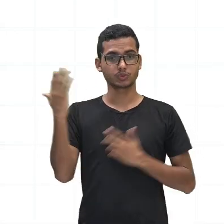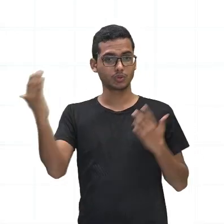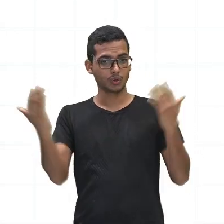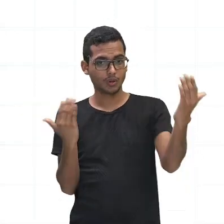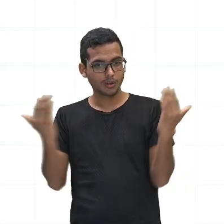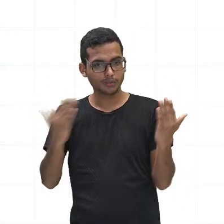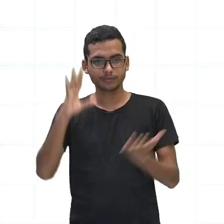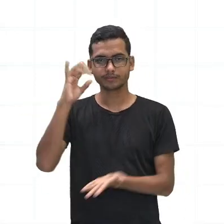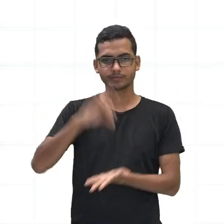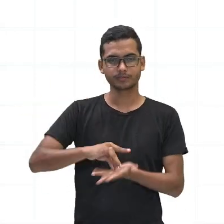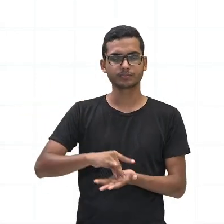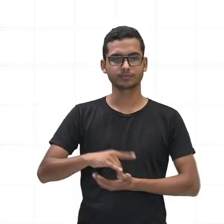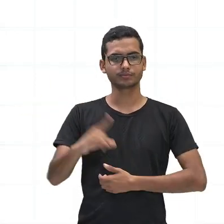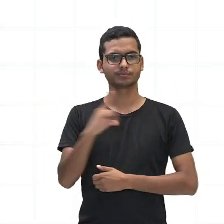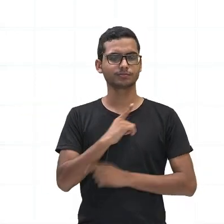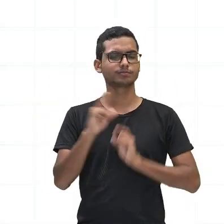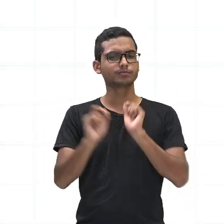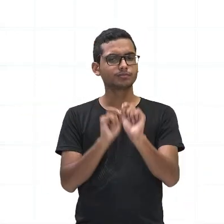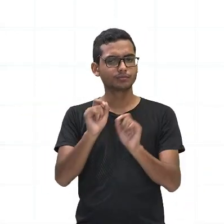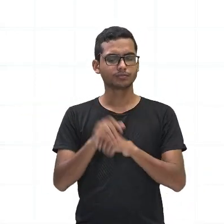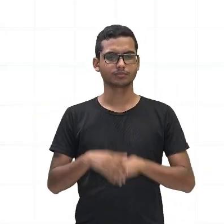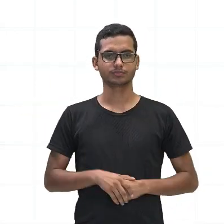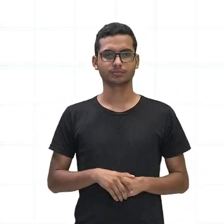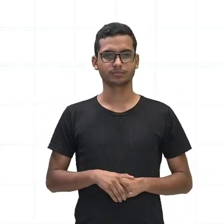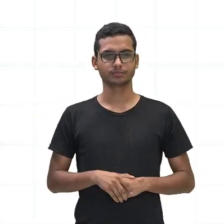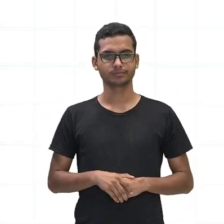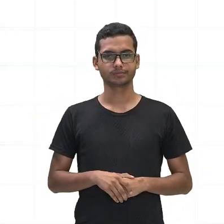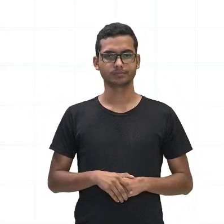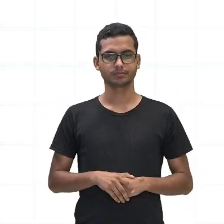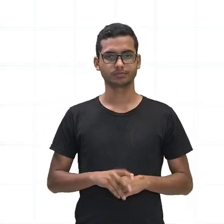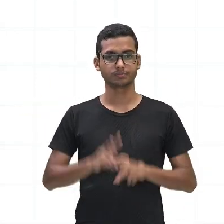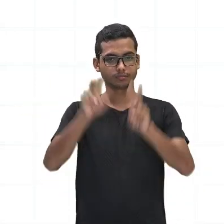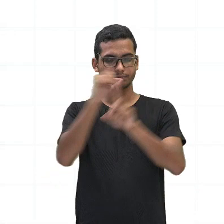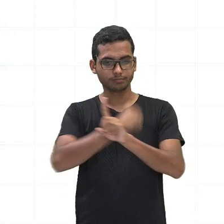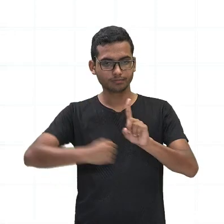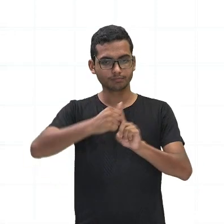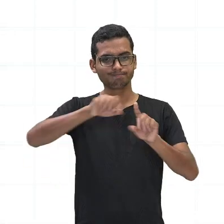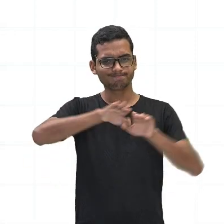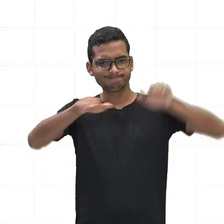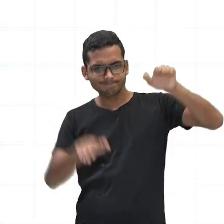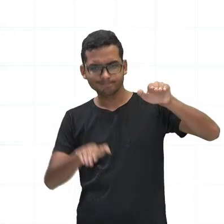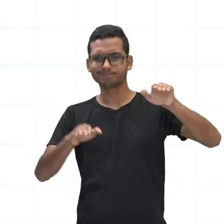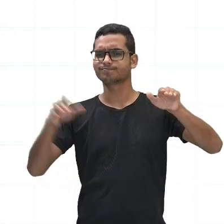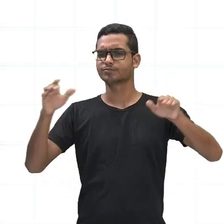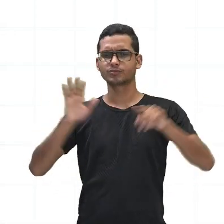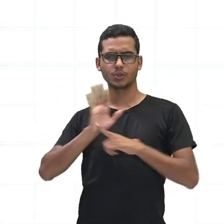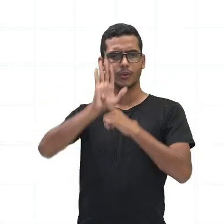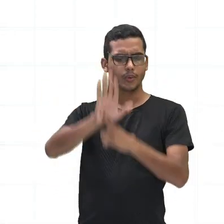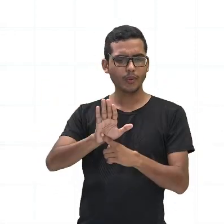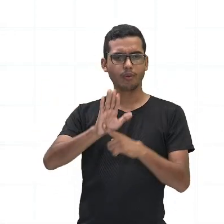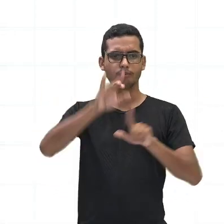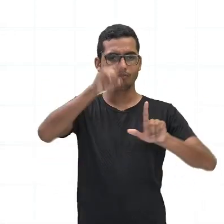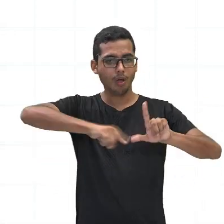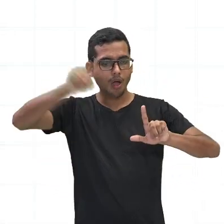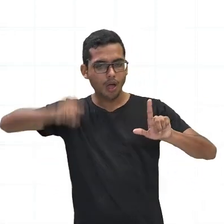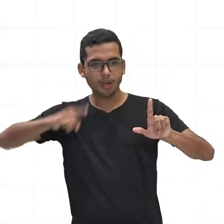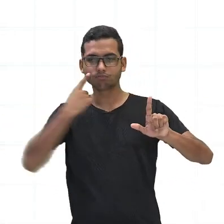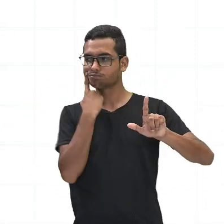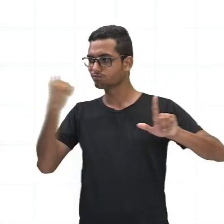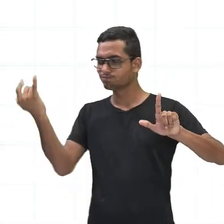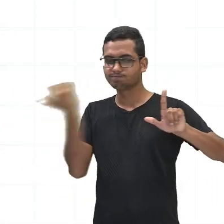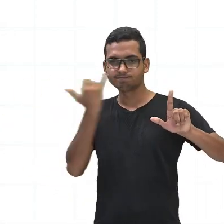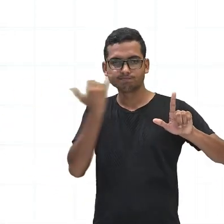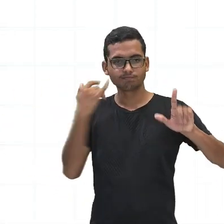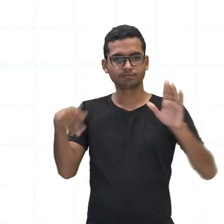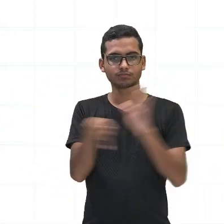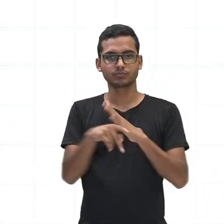nós temos também essa questão da desigualdade social refletindo nesses índices maiores nas regiões